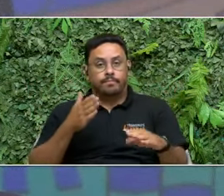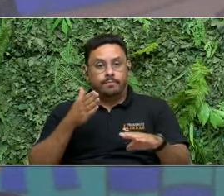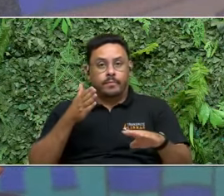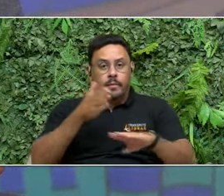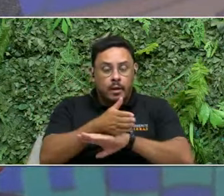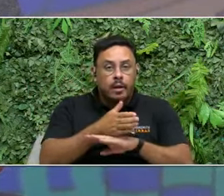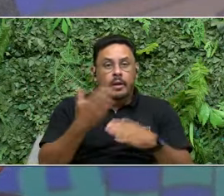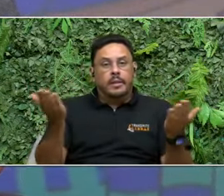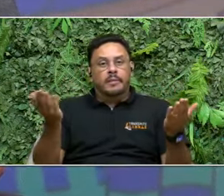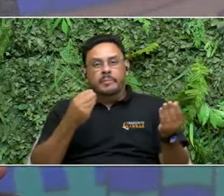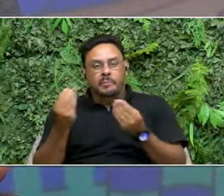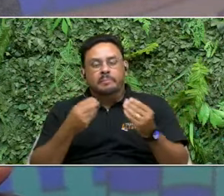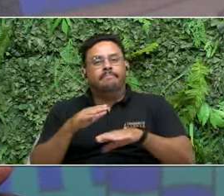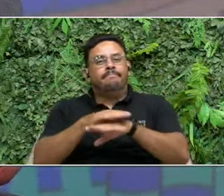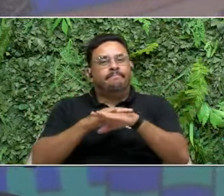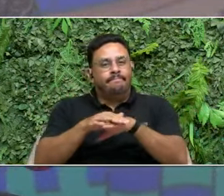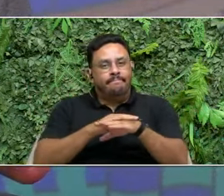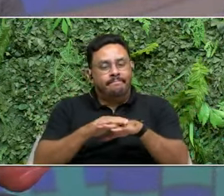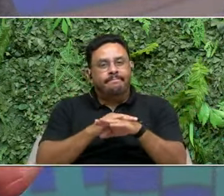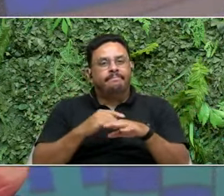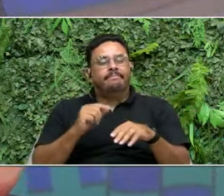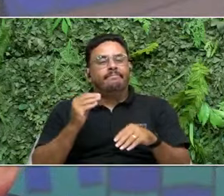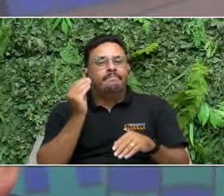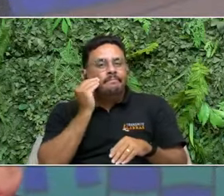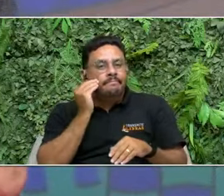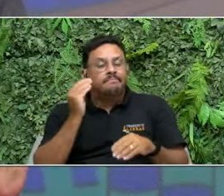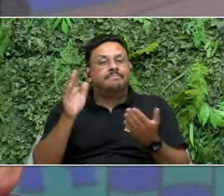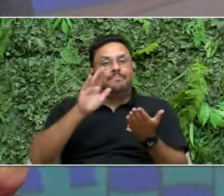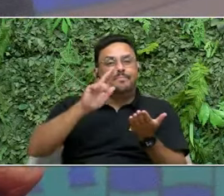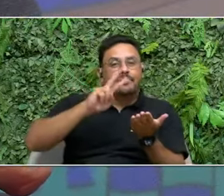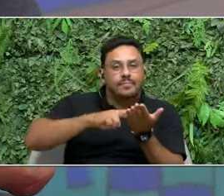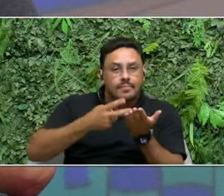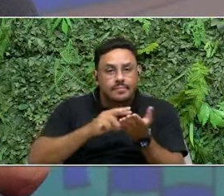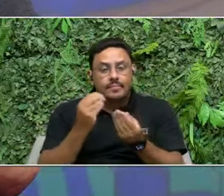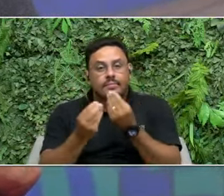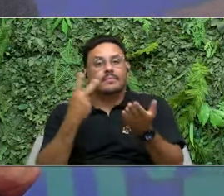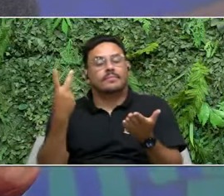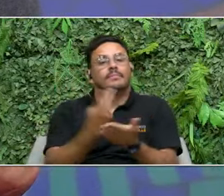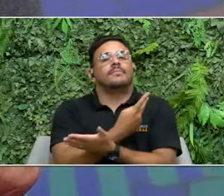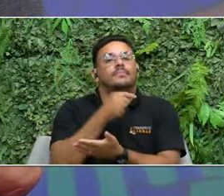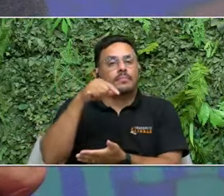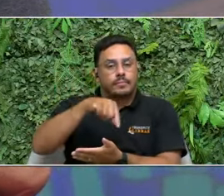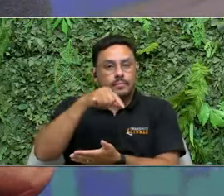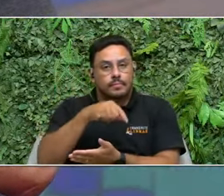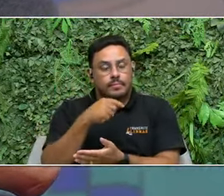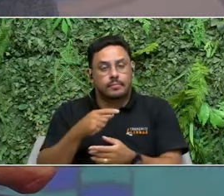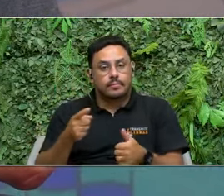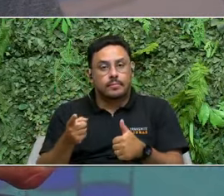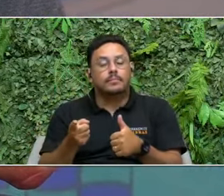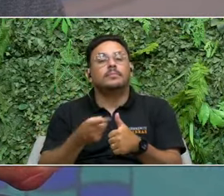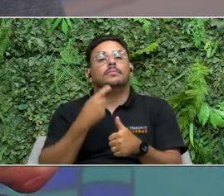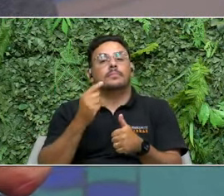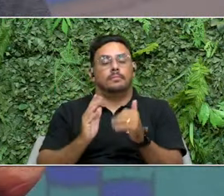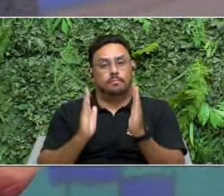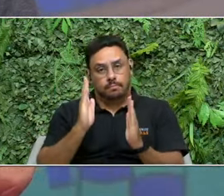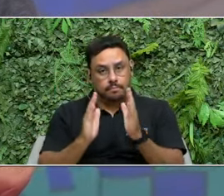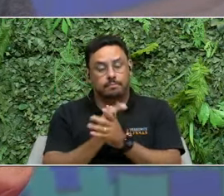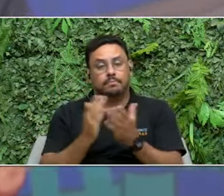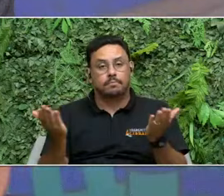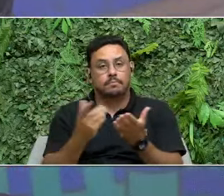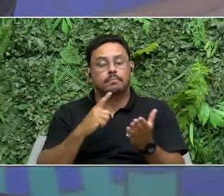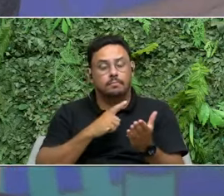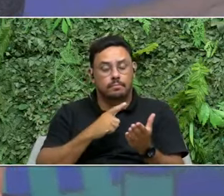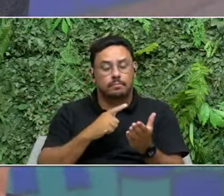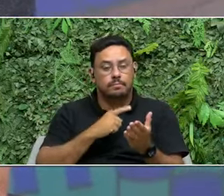reagir vamos conversar os dois vão tentar traduzir para você tudo que aconteceu neste primeiro tempo e agora tem